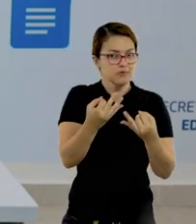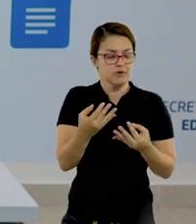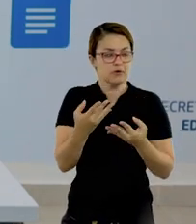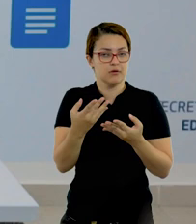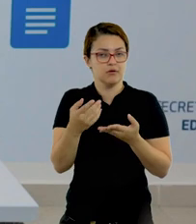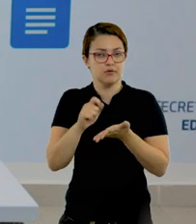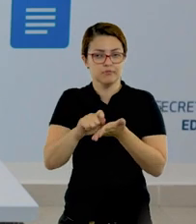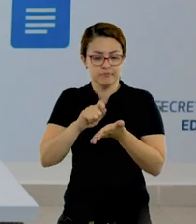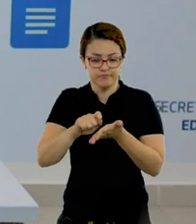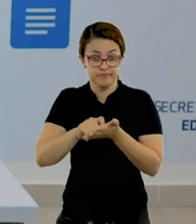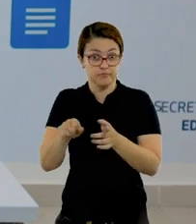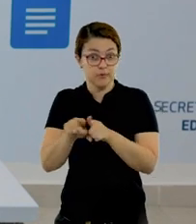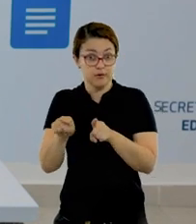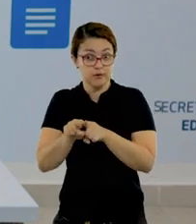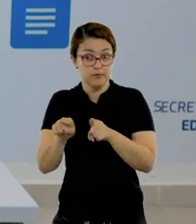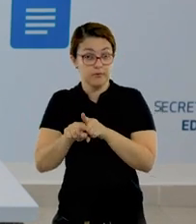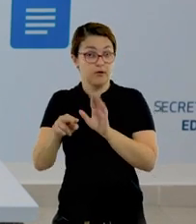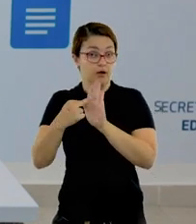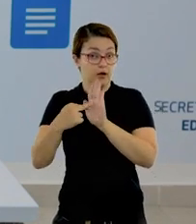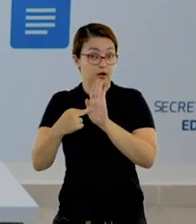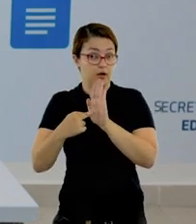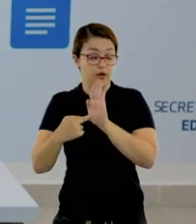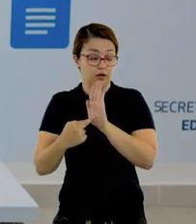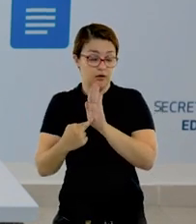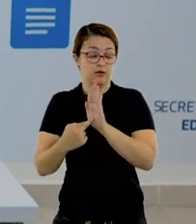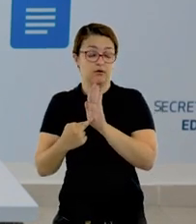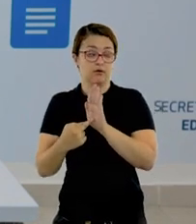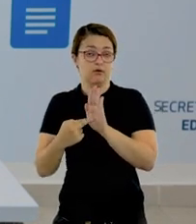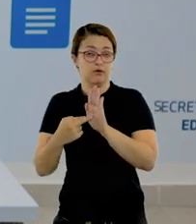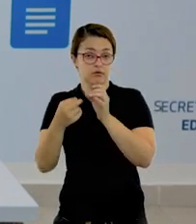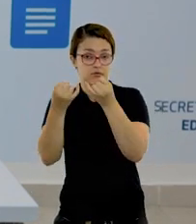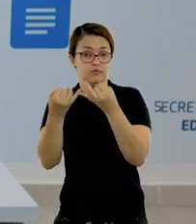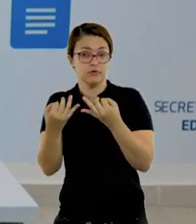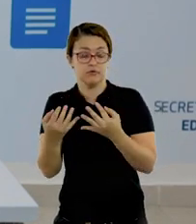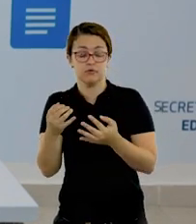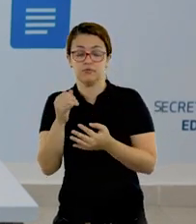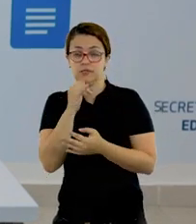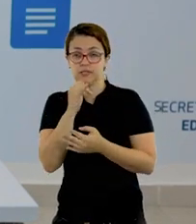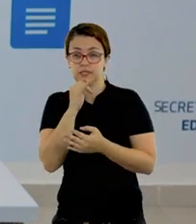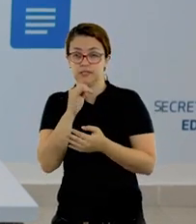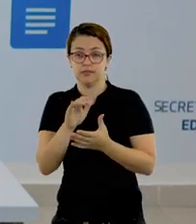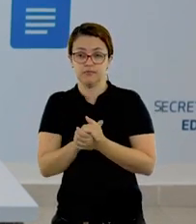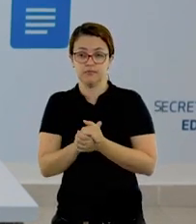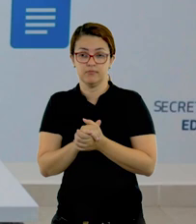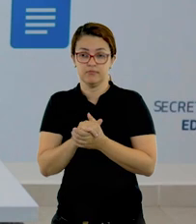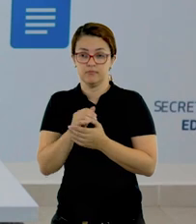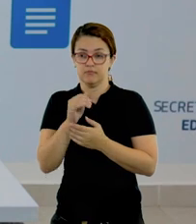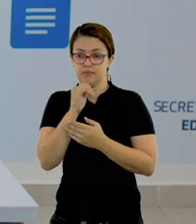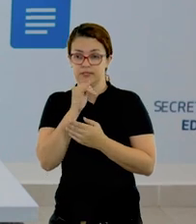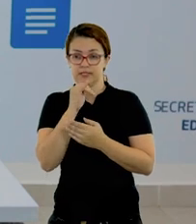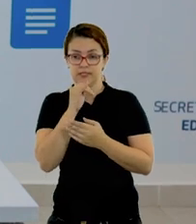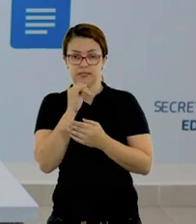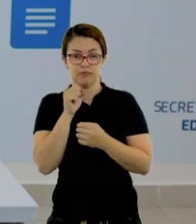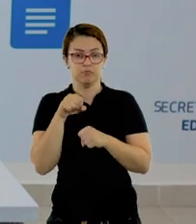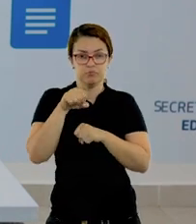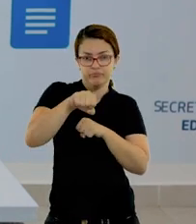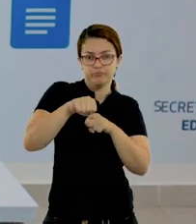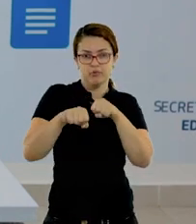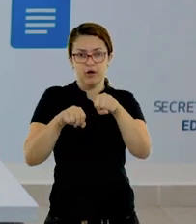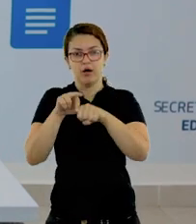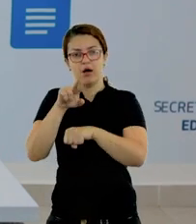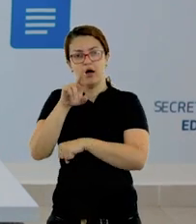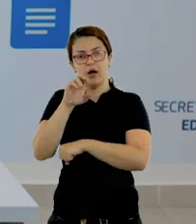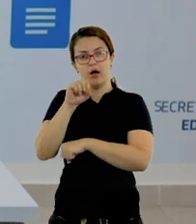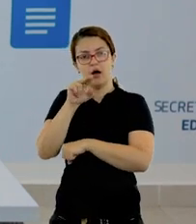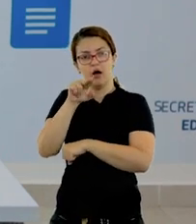reproduzir de outra maneira, tá? Também coloque no seu caderno as regras que a gente citou aqui, né? Para os maiorzinhos, você pode colocar os rounds, né, que é o